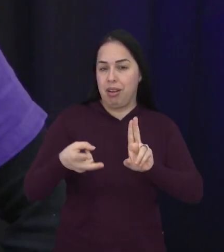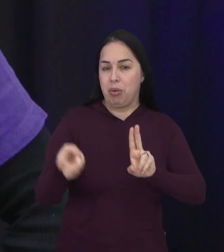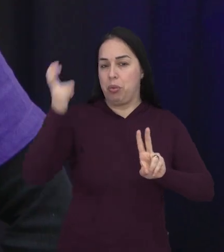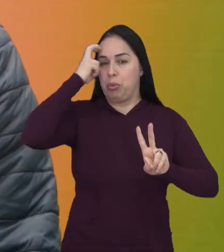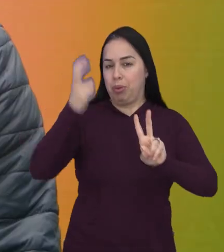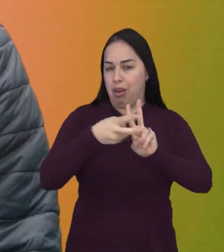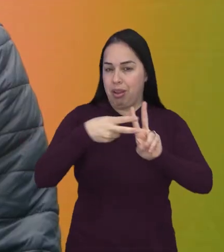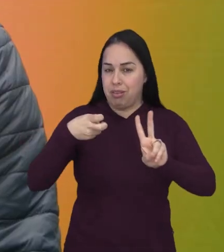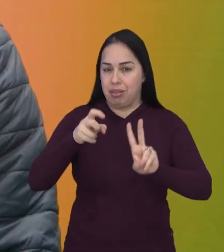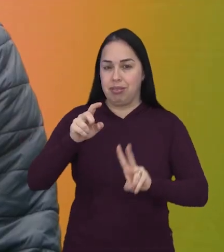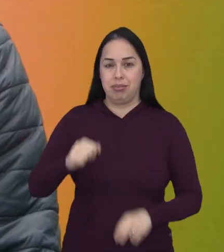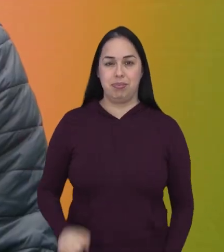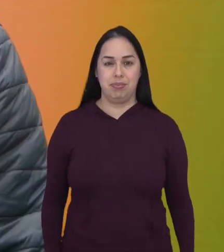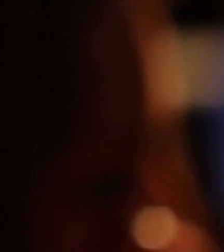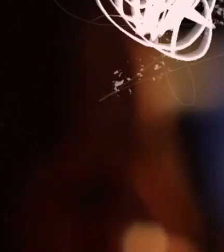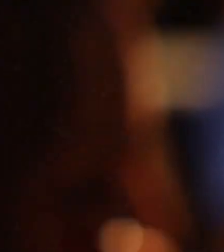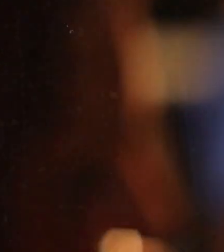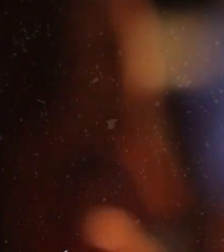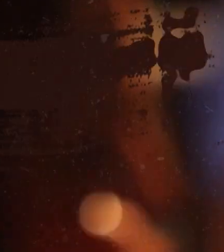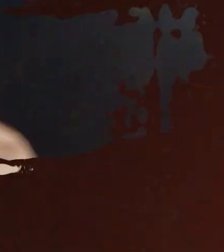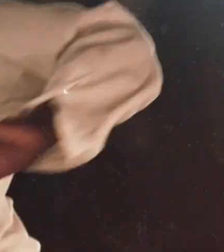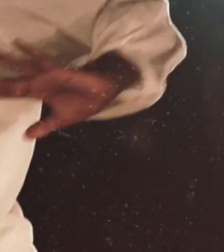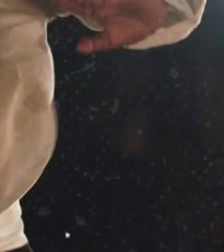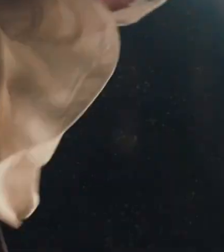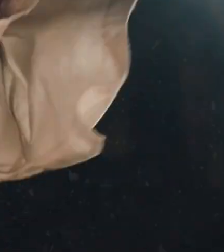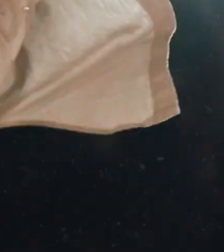Culturas Indígenas. Até daqui a pouco.